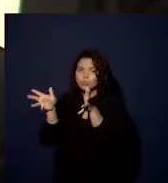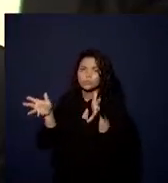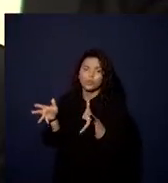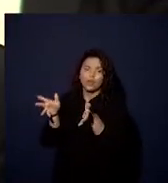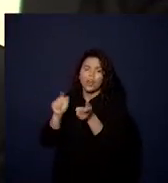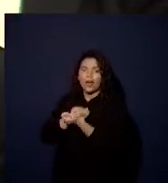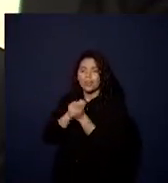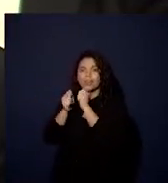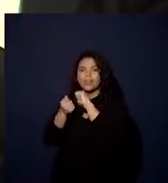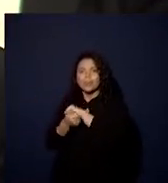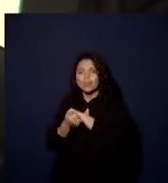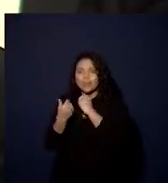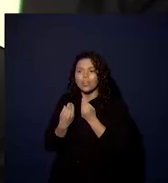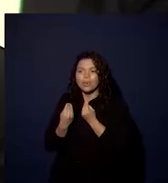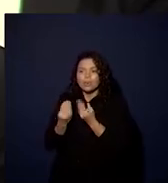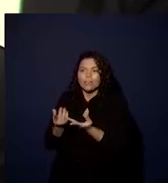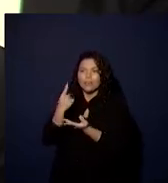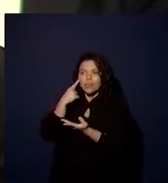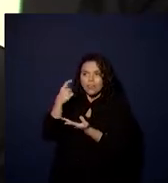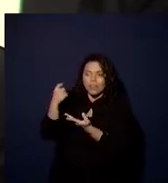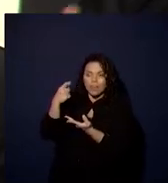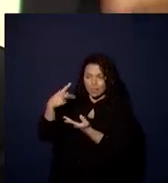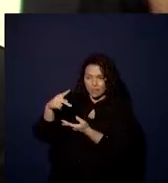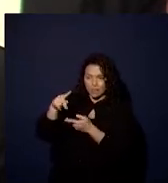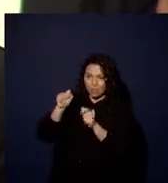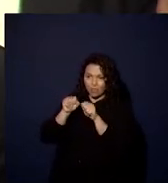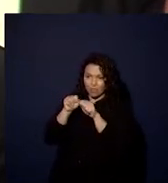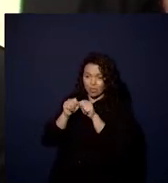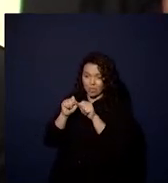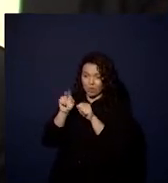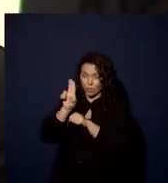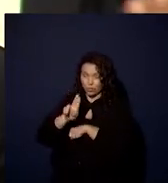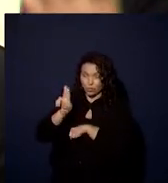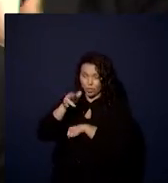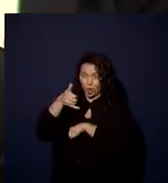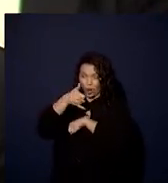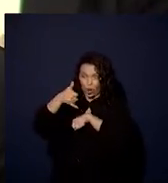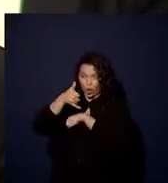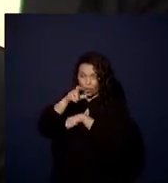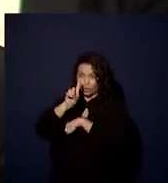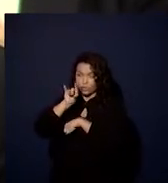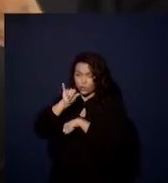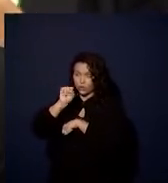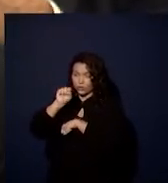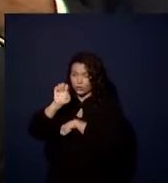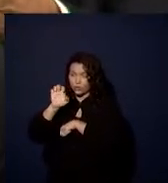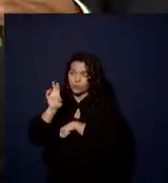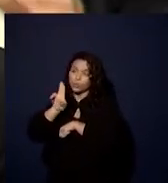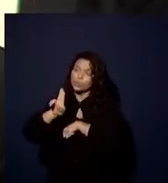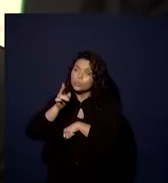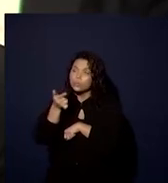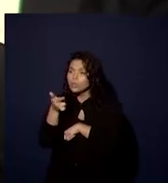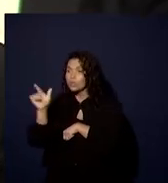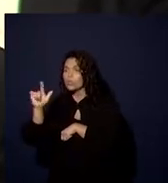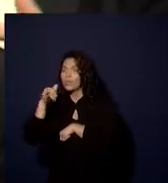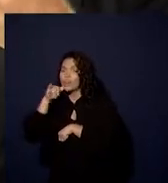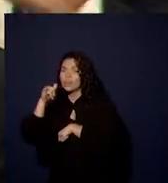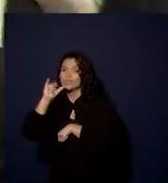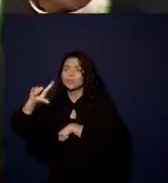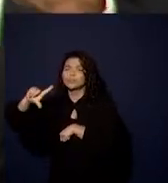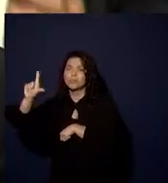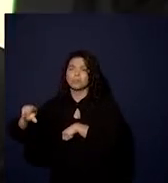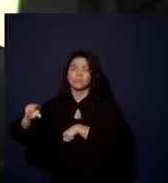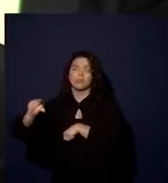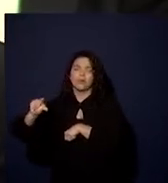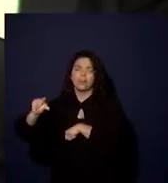que esses consumidores de óleo diesel nesse período de ponta pudessem consumir uma energia mais barata né ao